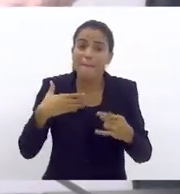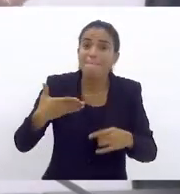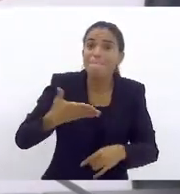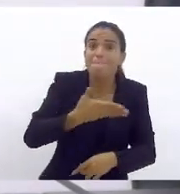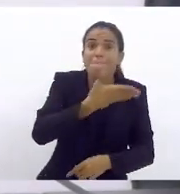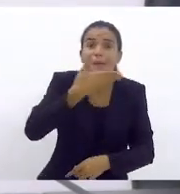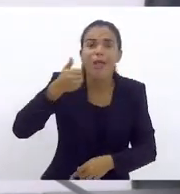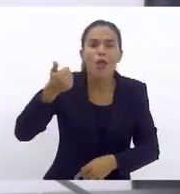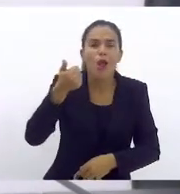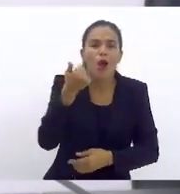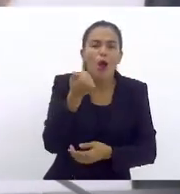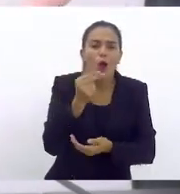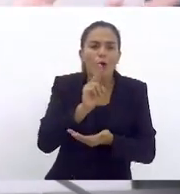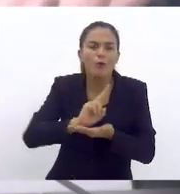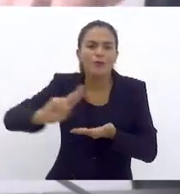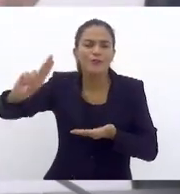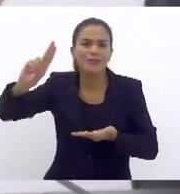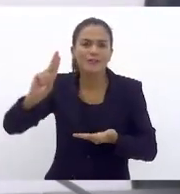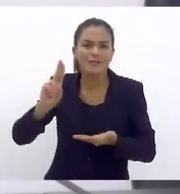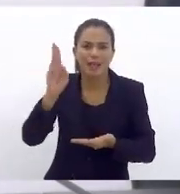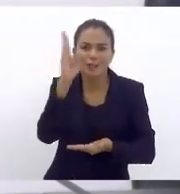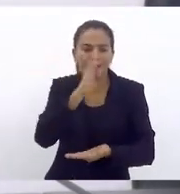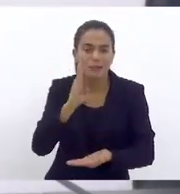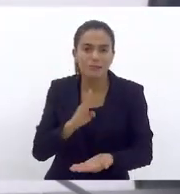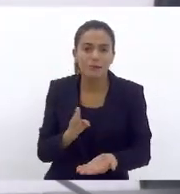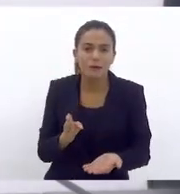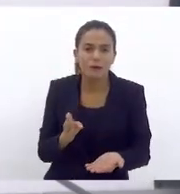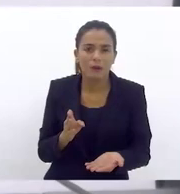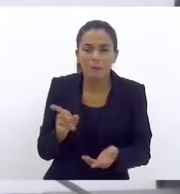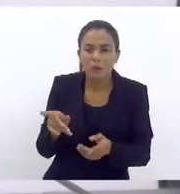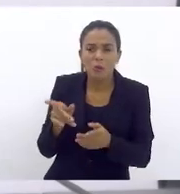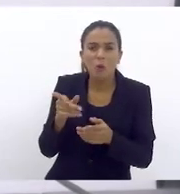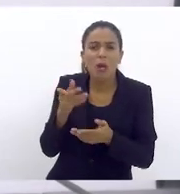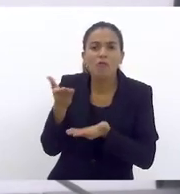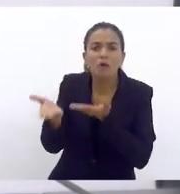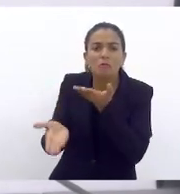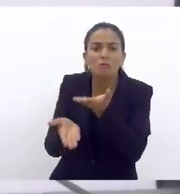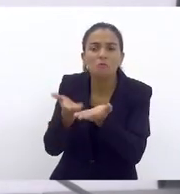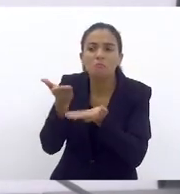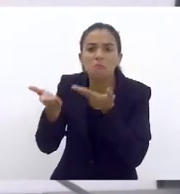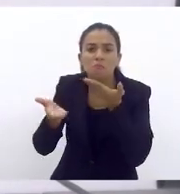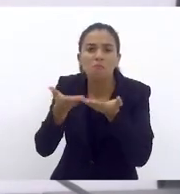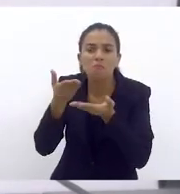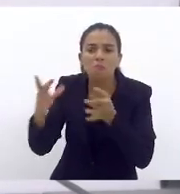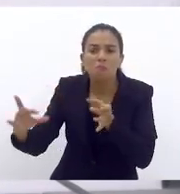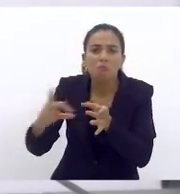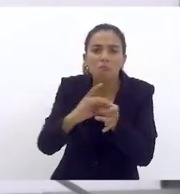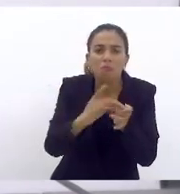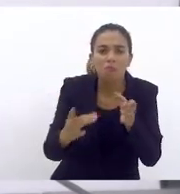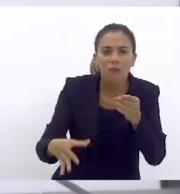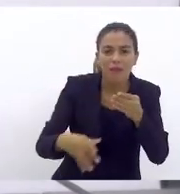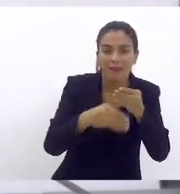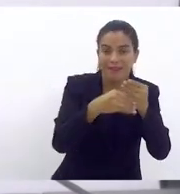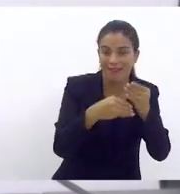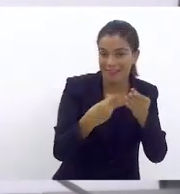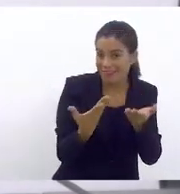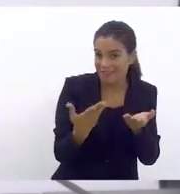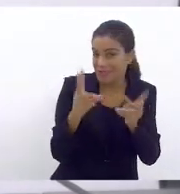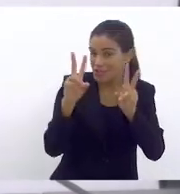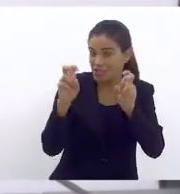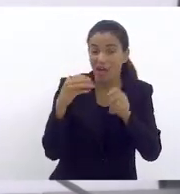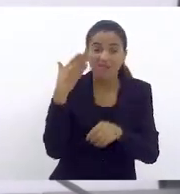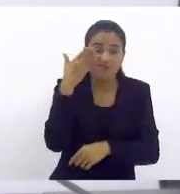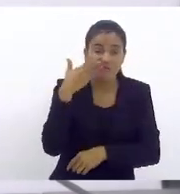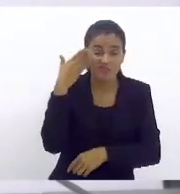universidades você tem produtores Mas isso nunca foi Tratado de maneira efetivamente integrada e articulada para além do discurso político